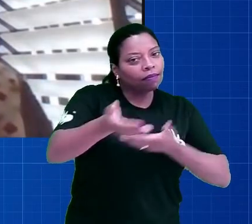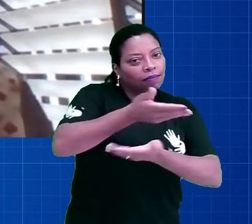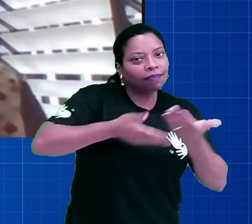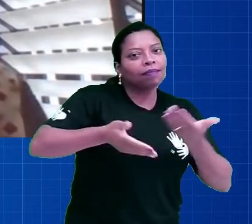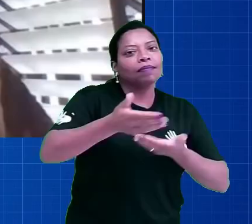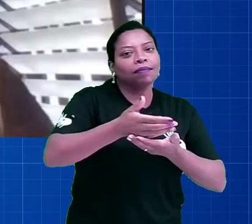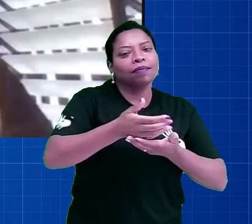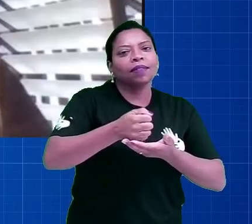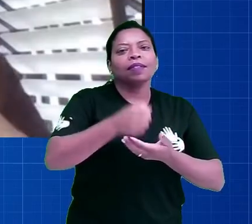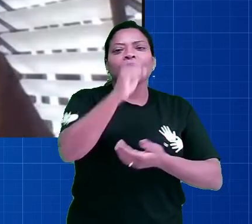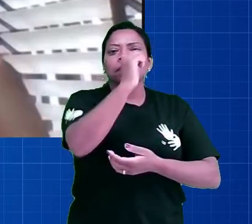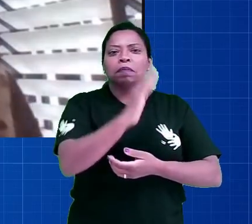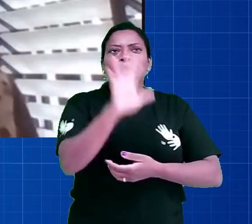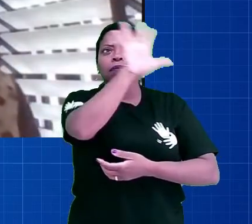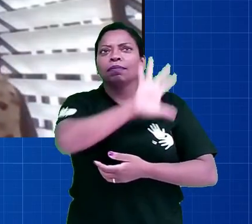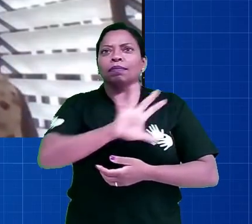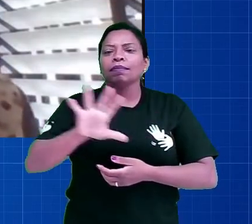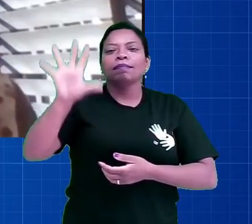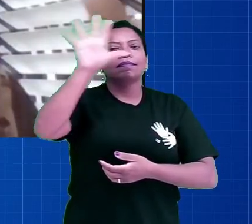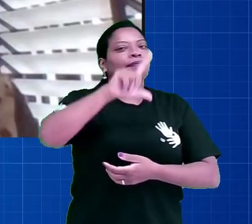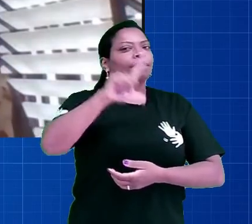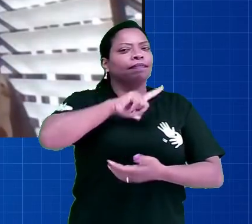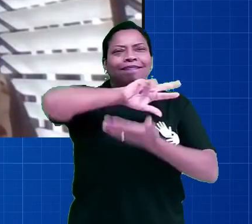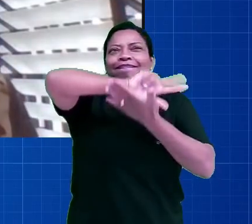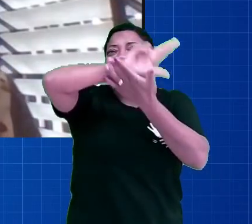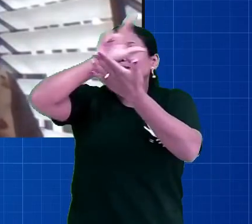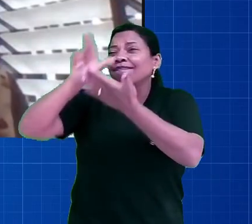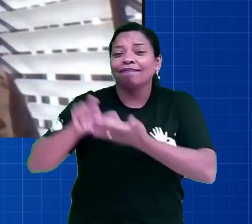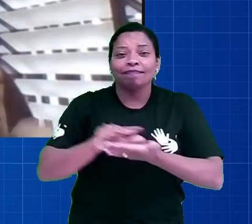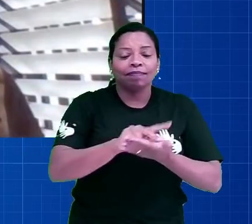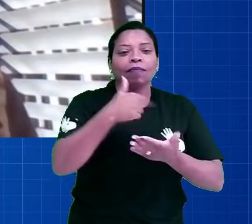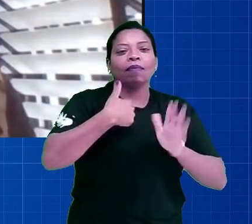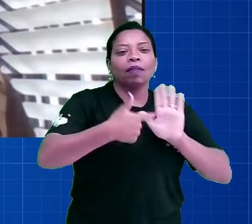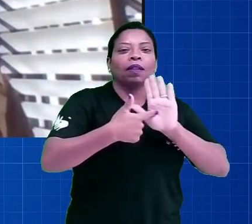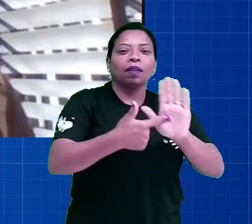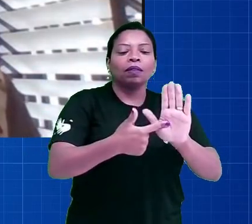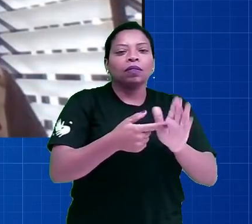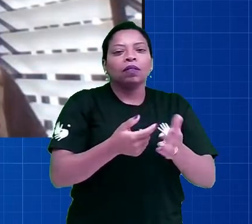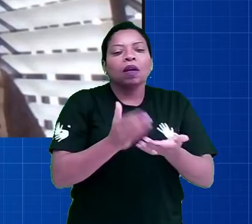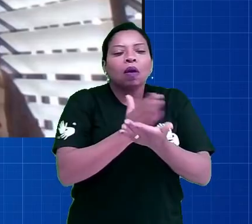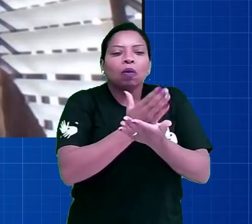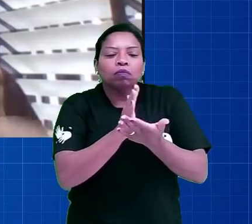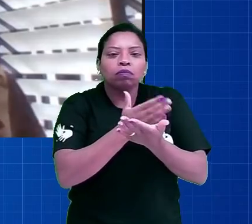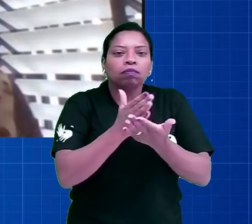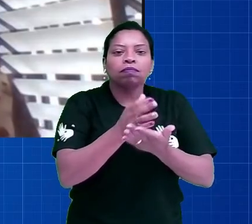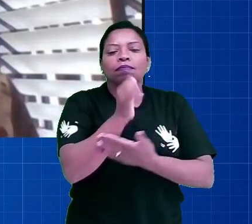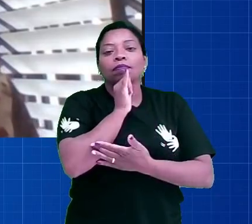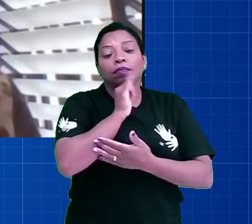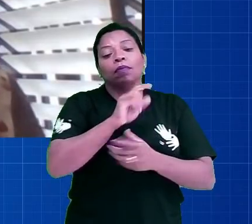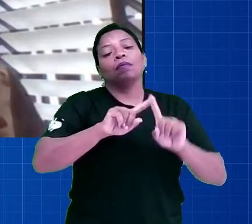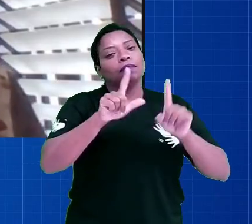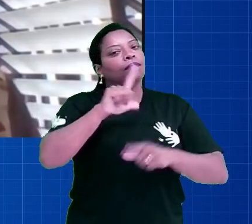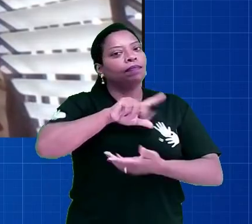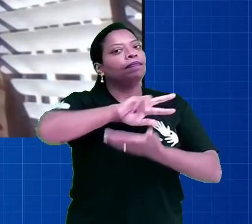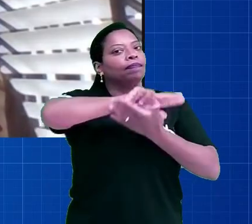com essa perspectiva. Então, assim, no país inteiro está minado, na verdade, gente. Eu estou aqui, por conta do tempo, levantando alguns